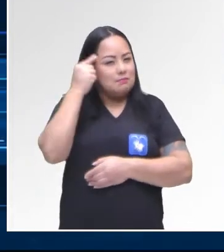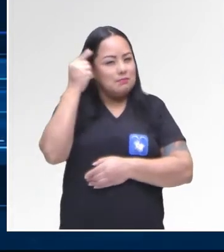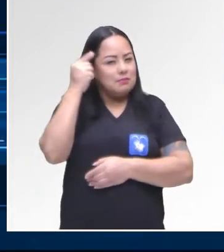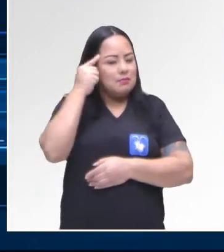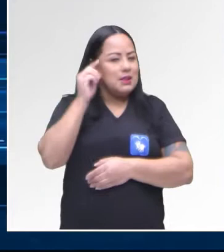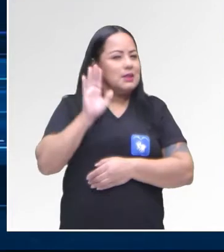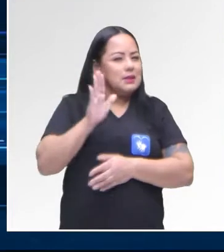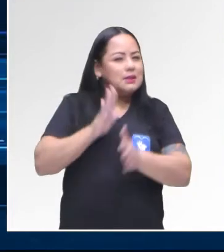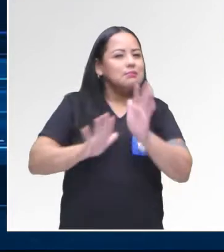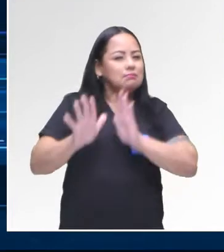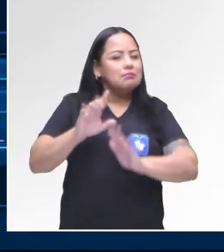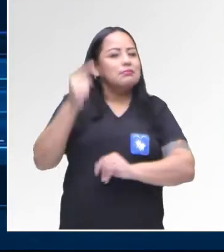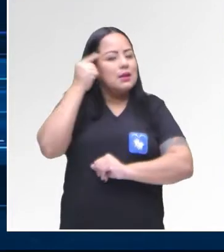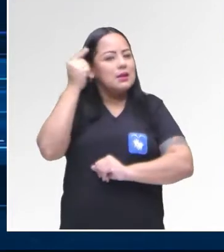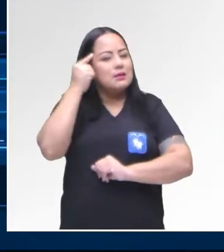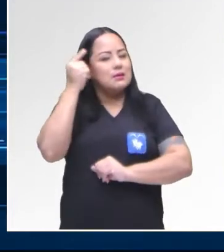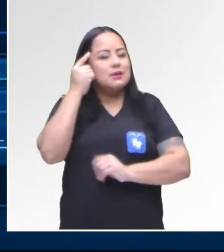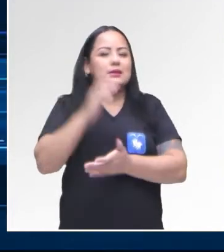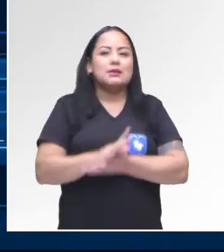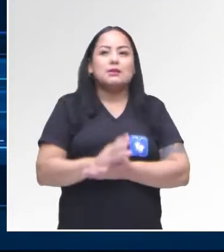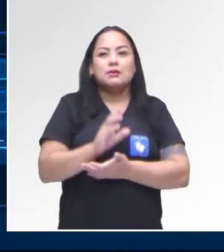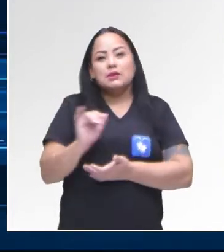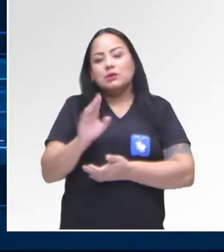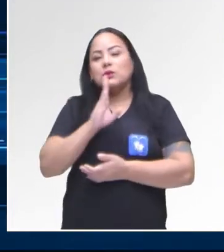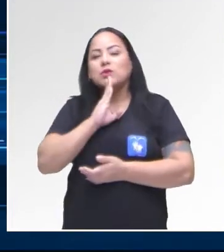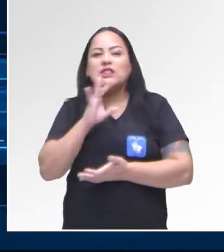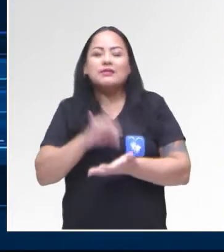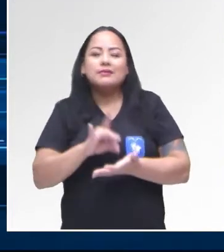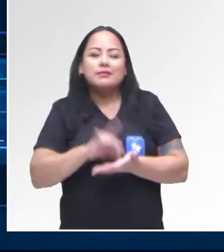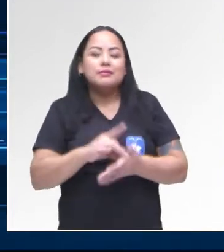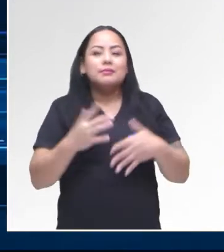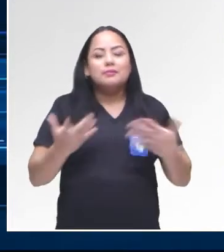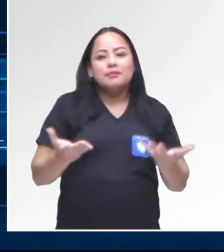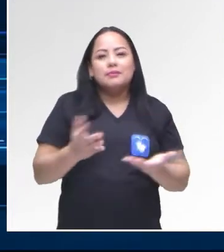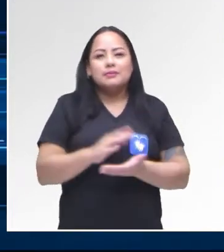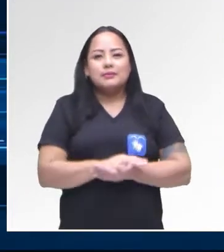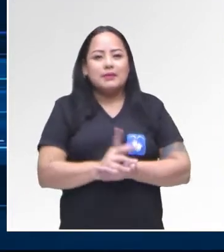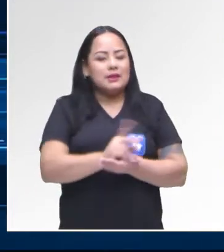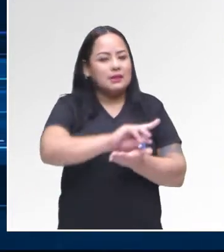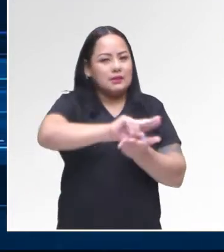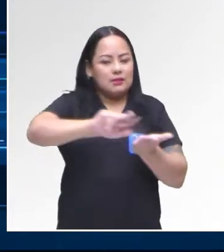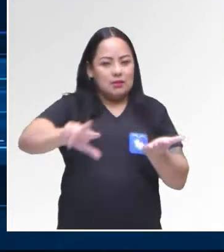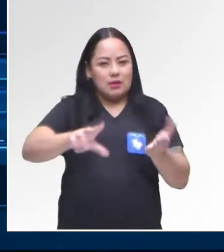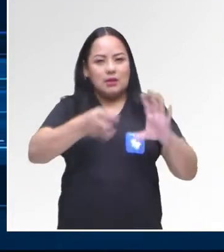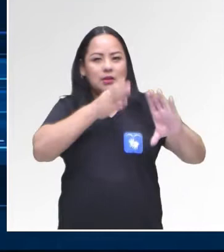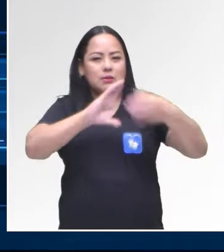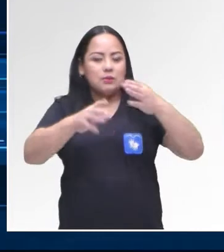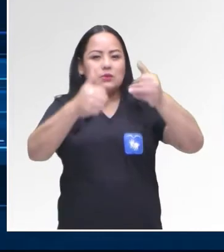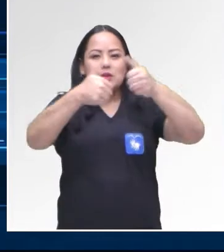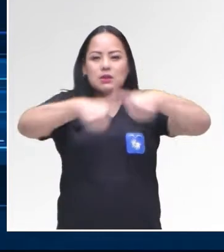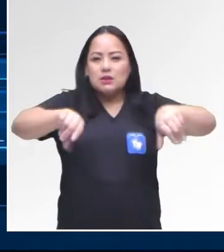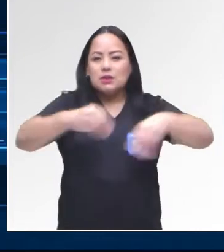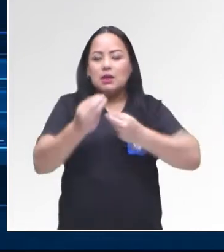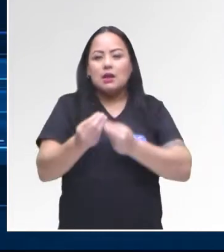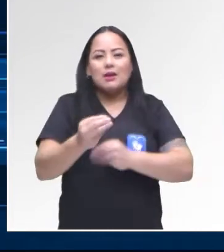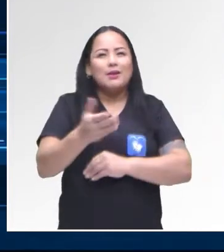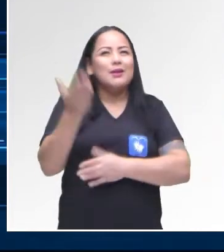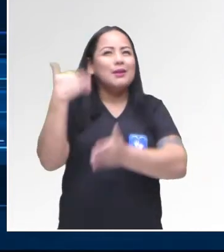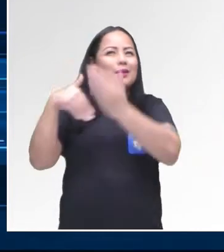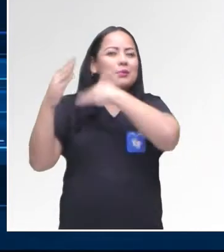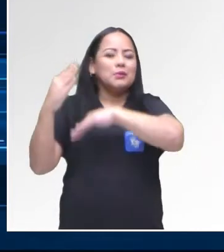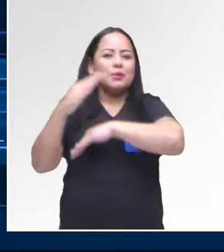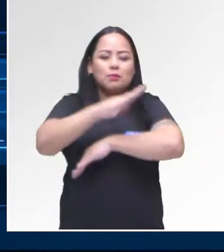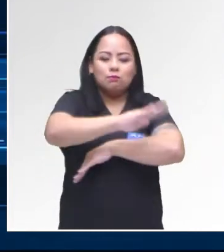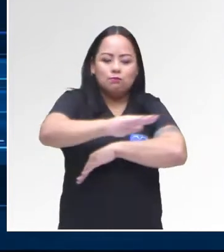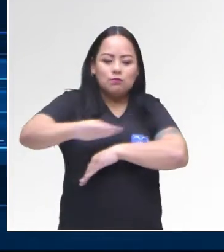sobre isso. Você conhece algumas com certeza, muitas delas estiveram presentes ali na nossa infância, no nosso